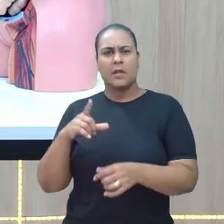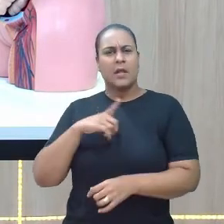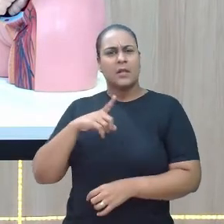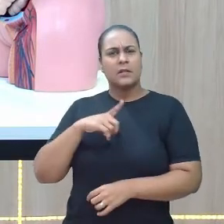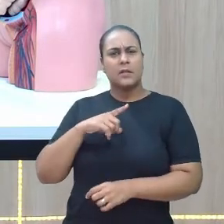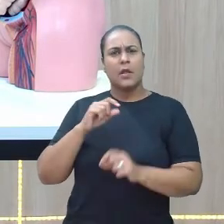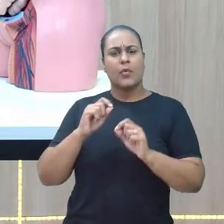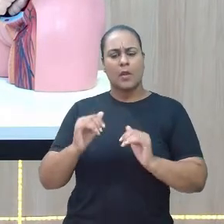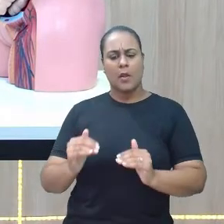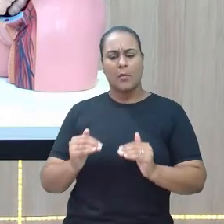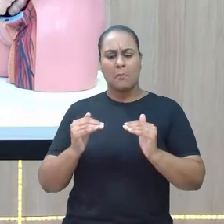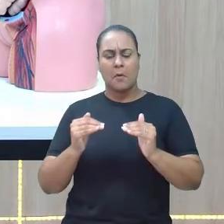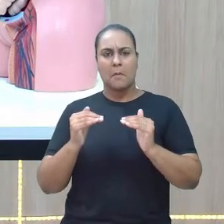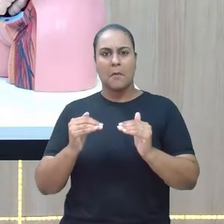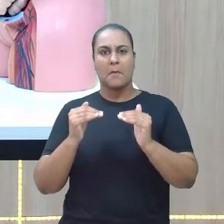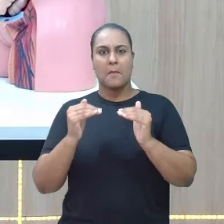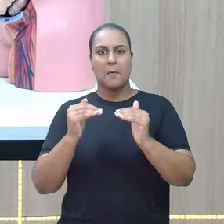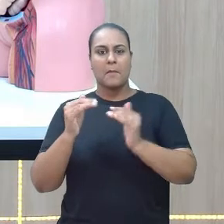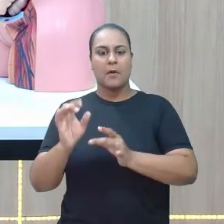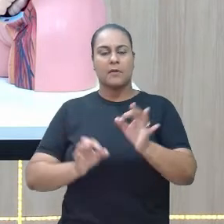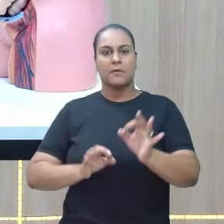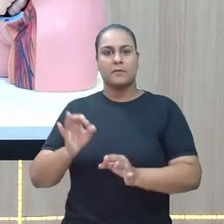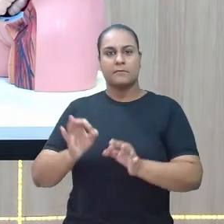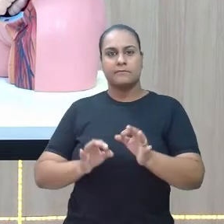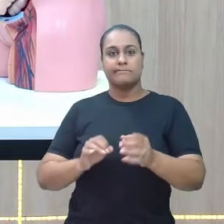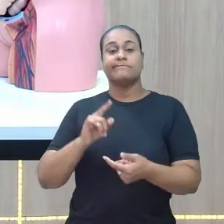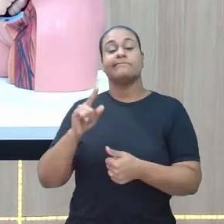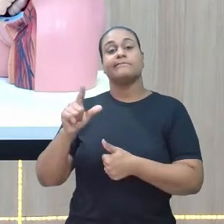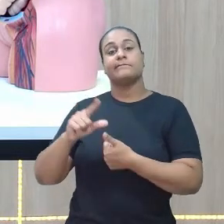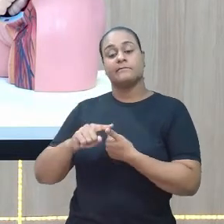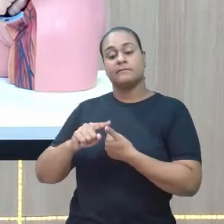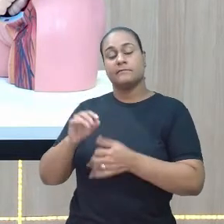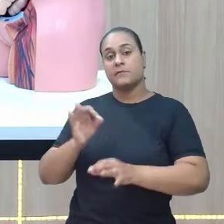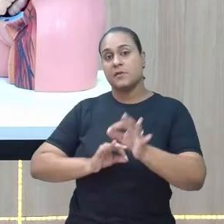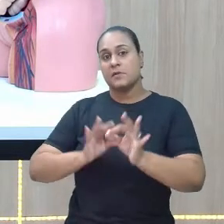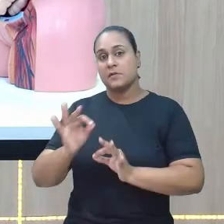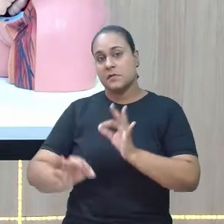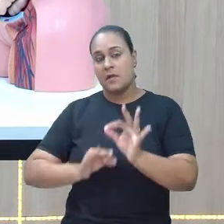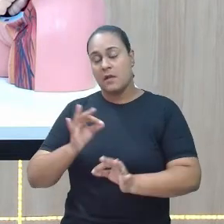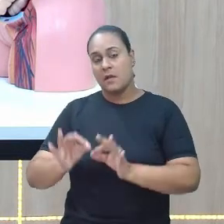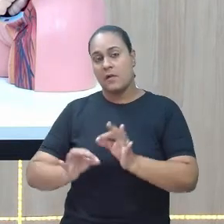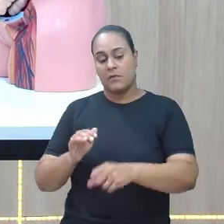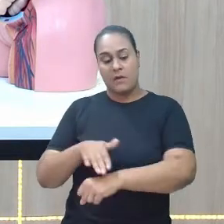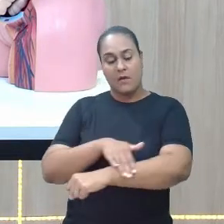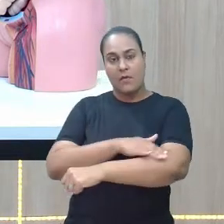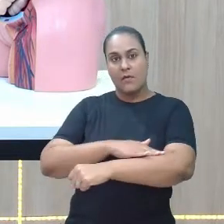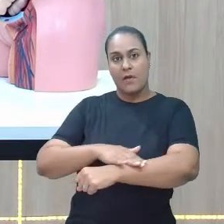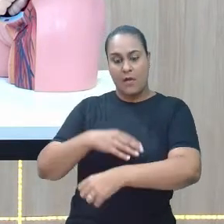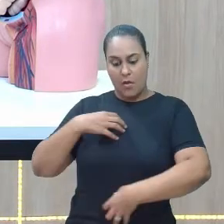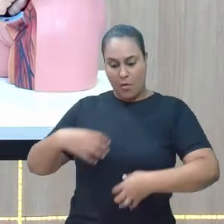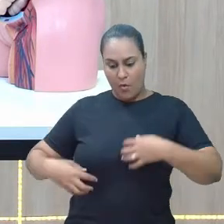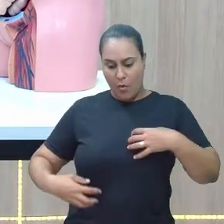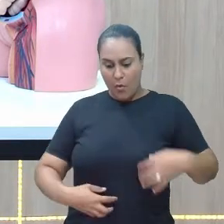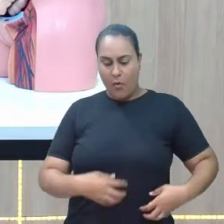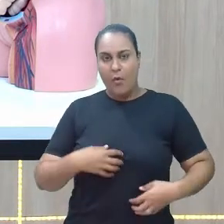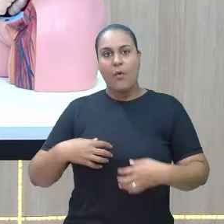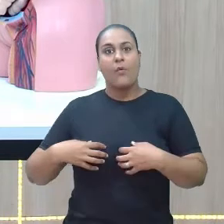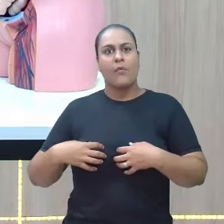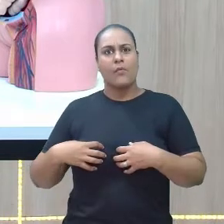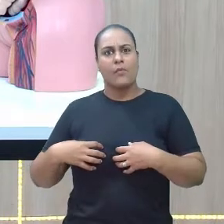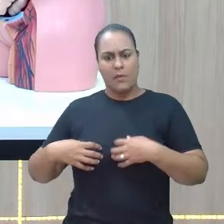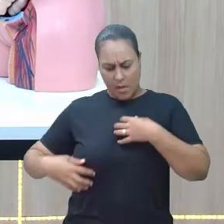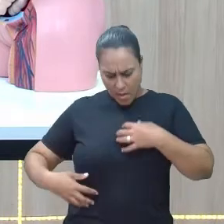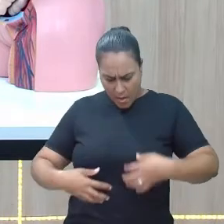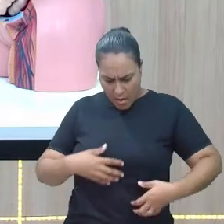seus níveis de organização. Nós vimos a célula, os tecidos, os órgãos e vimos que os órgãos